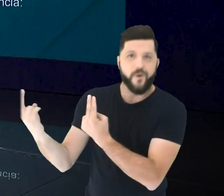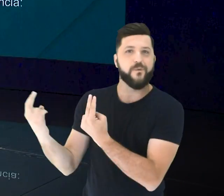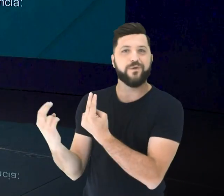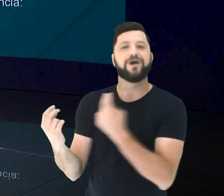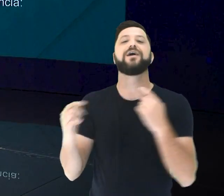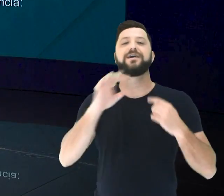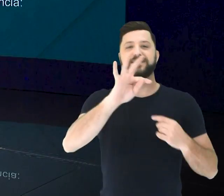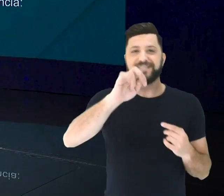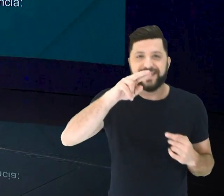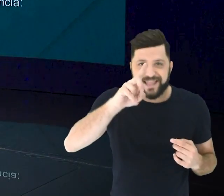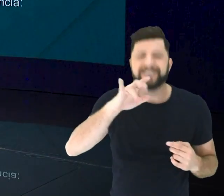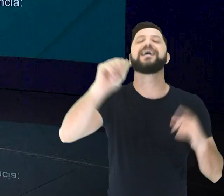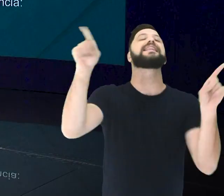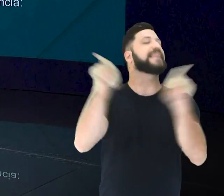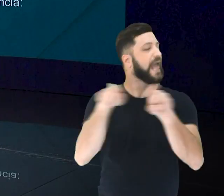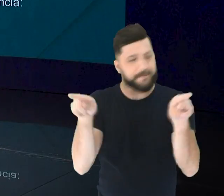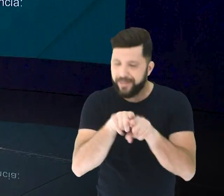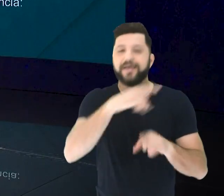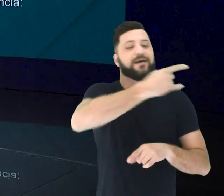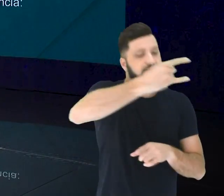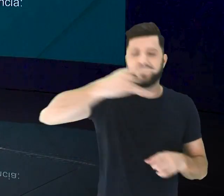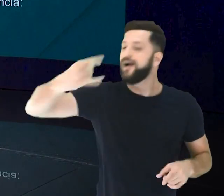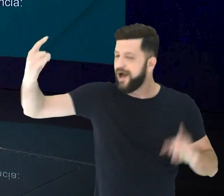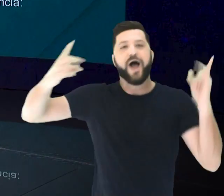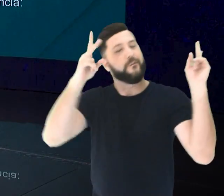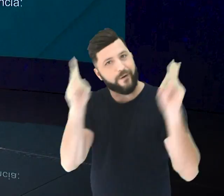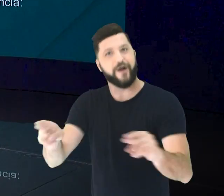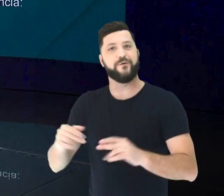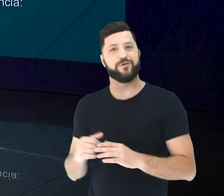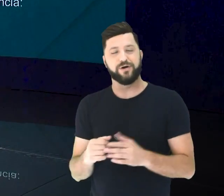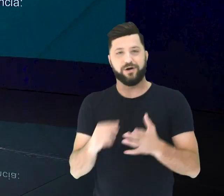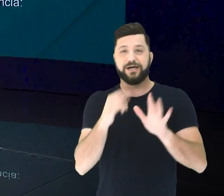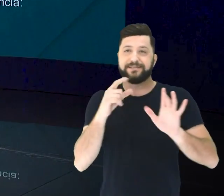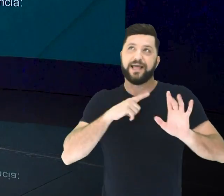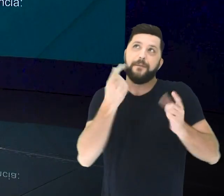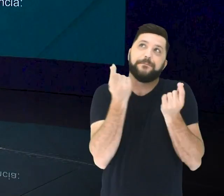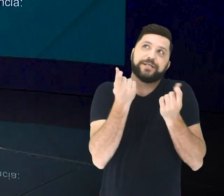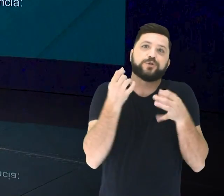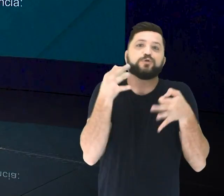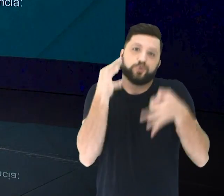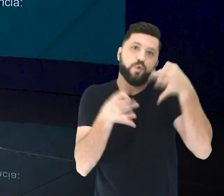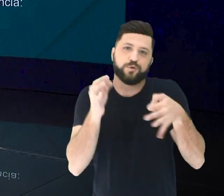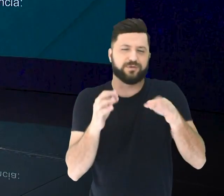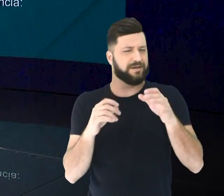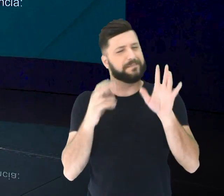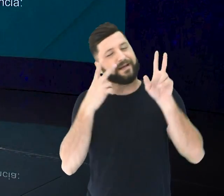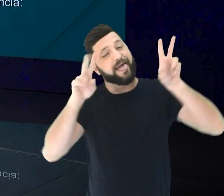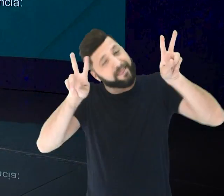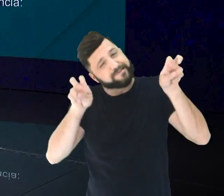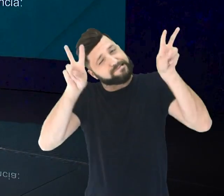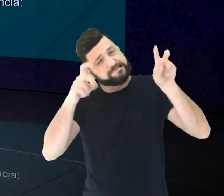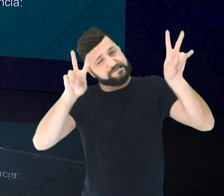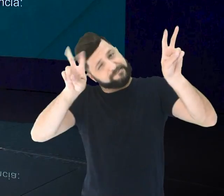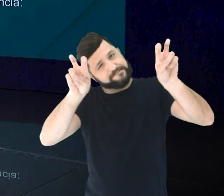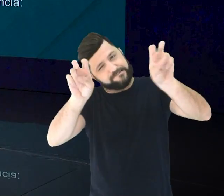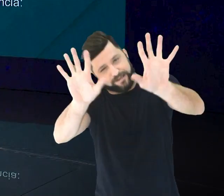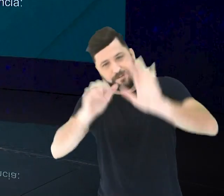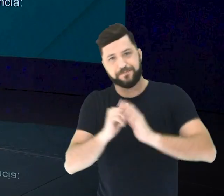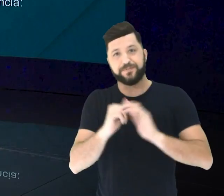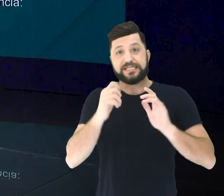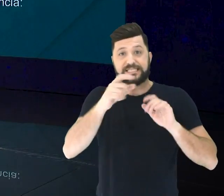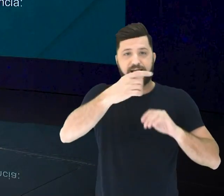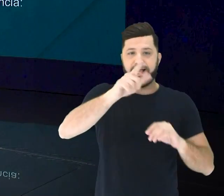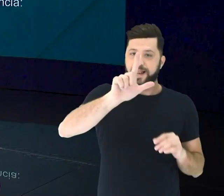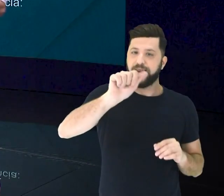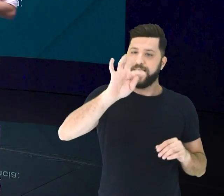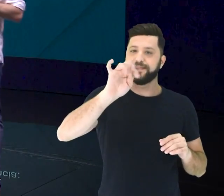em um mercado lateral existe uma questão de preço justo "" porque justo porque quando o mercado tá lateral significa